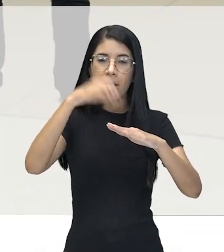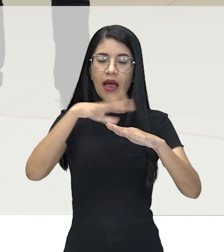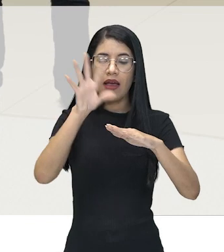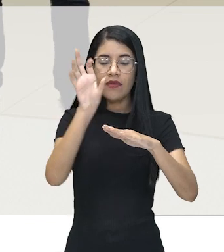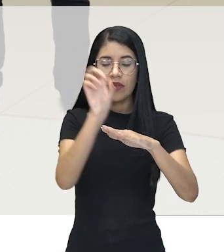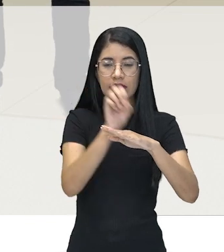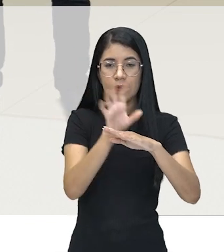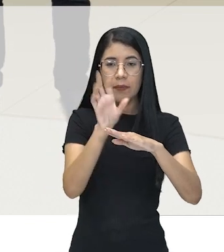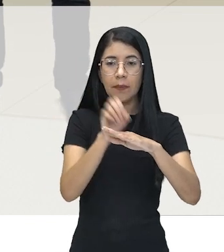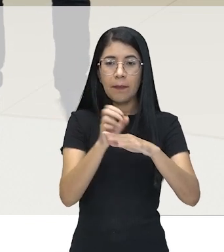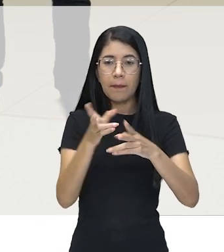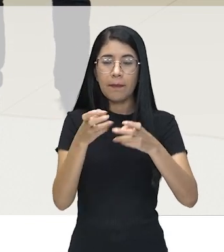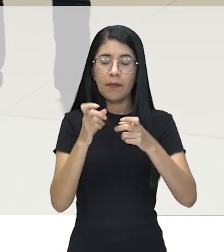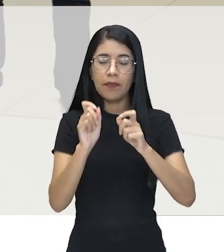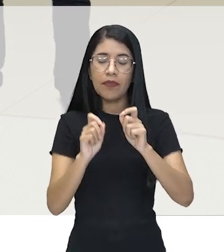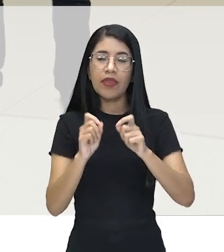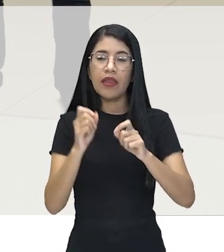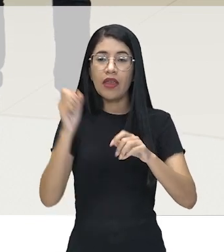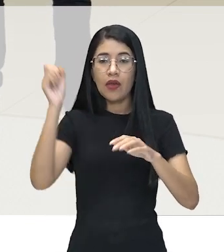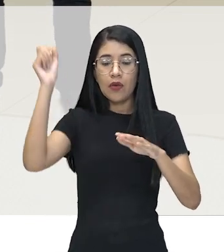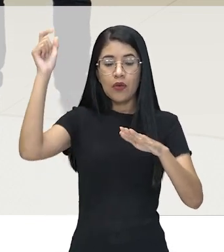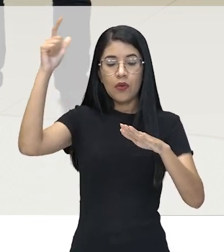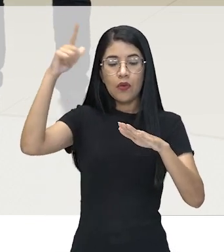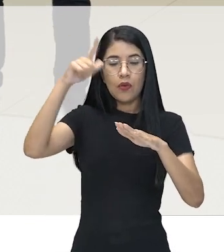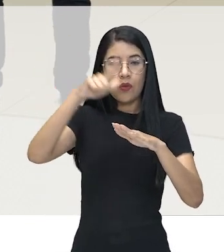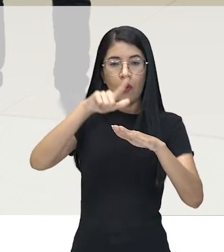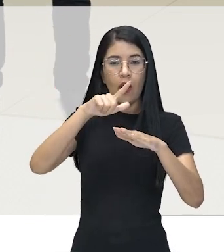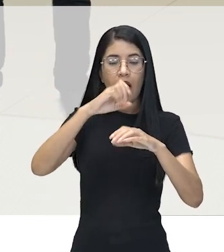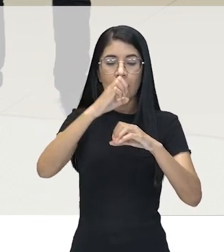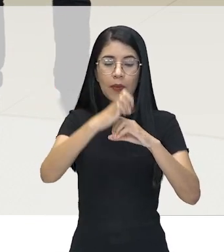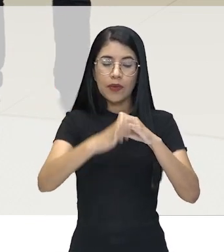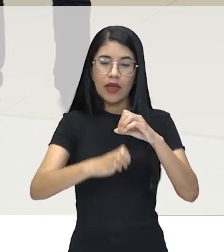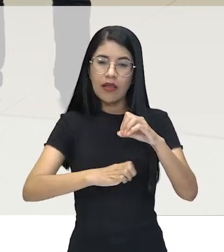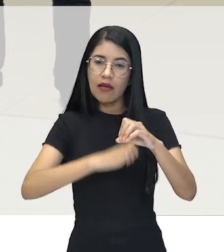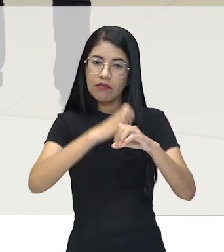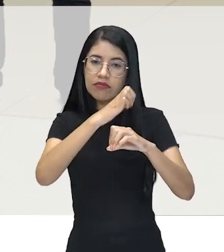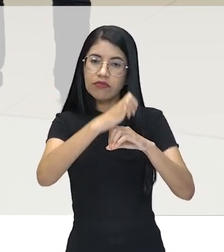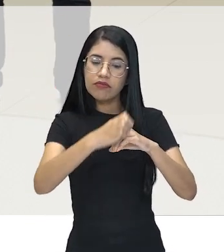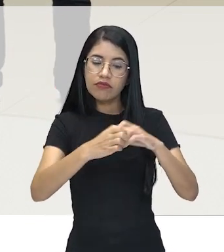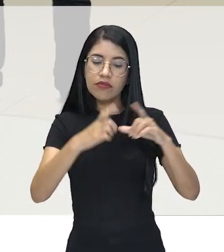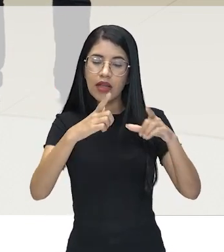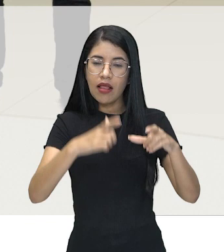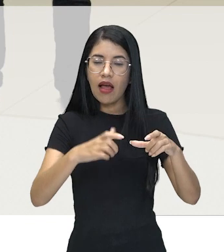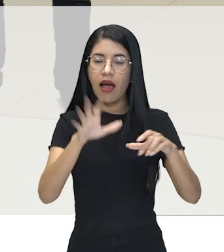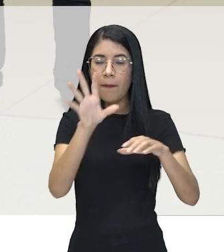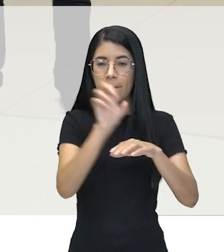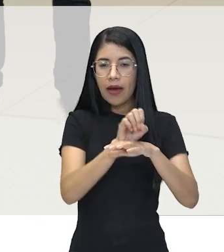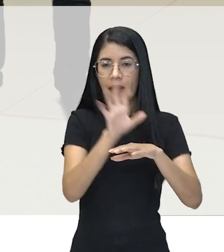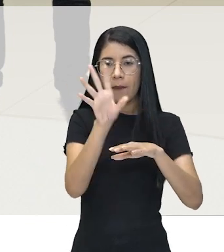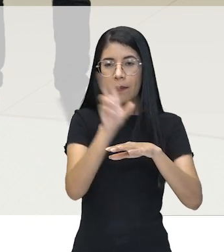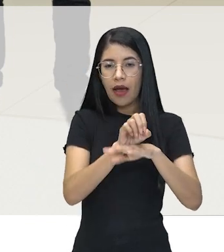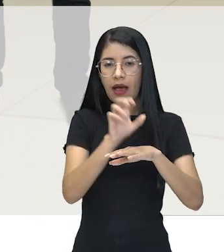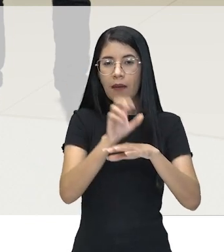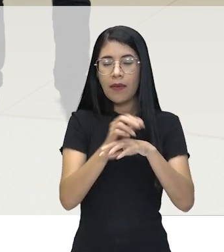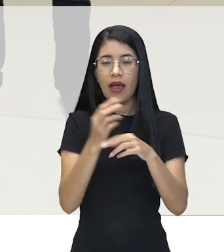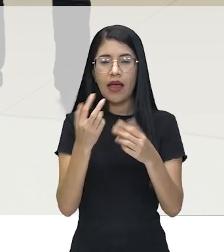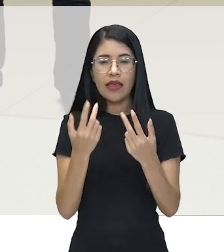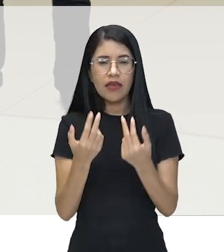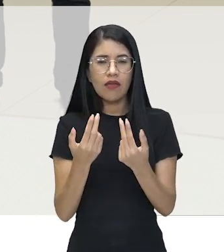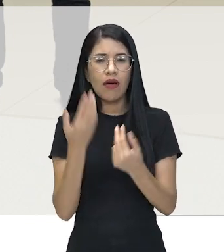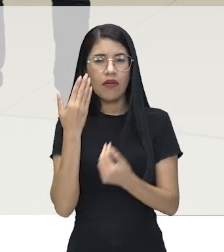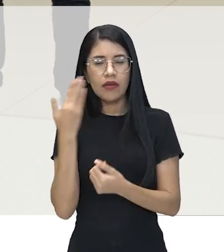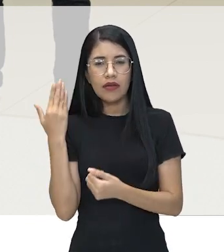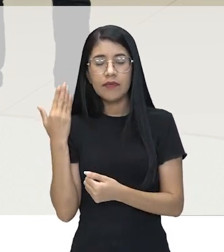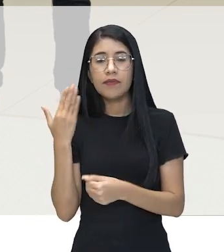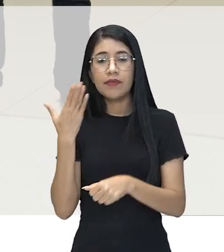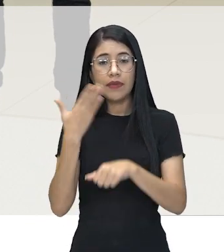está batendo nessa placa e aí está arrancando elétrons. Exatamente como acontece aqui no nosso simulador. Dá só uma